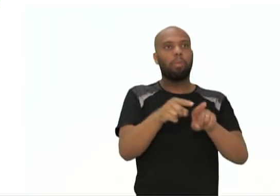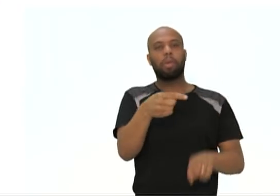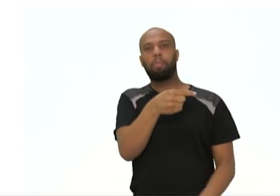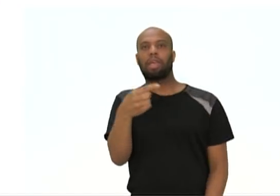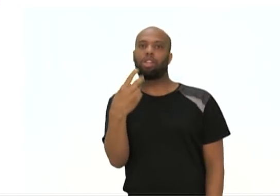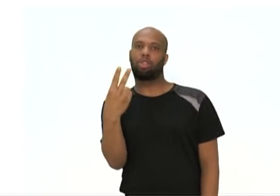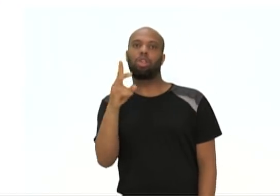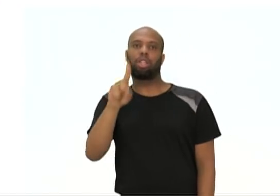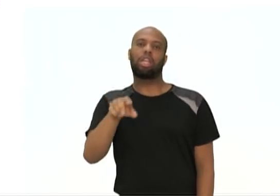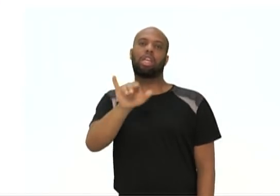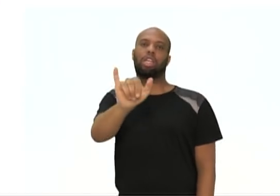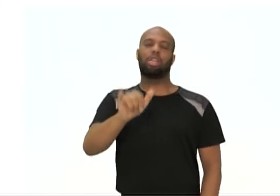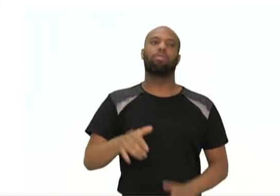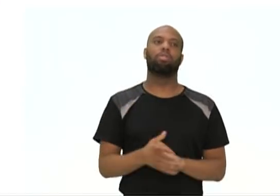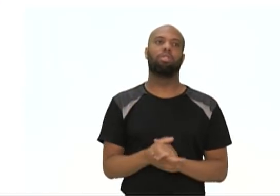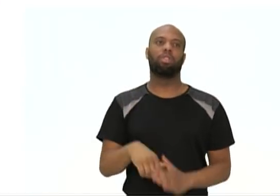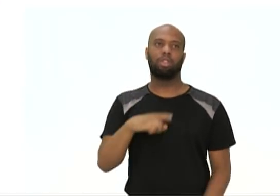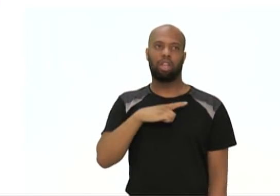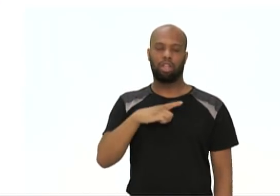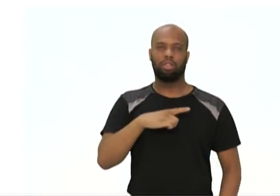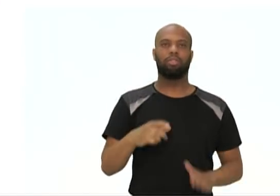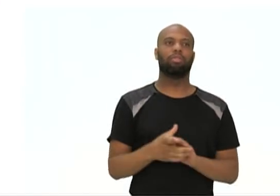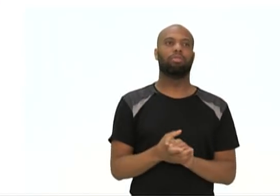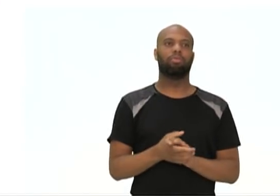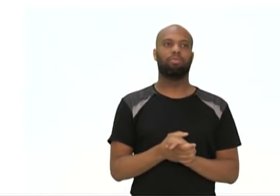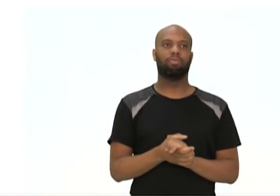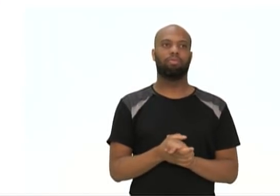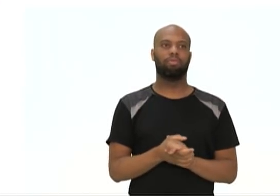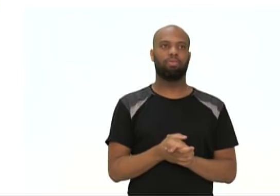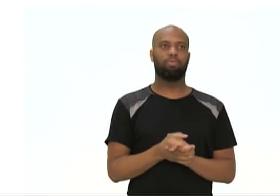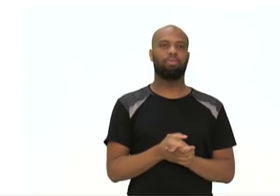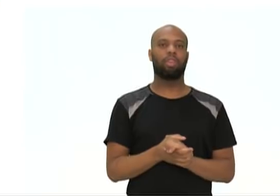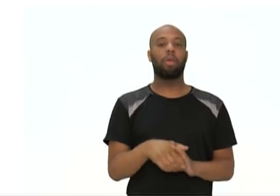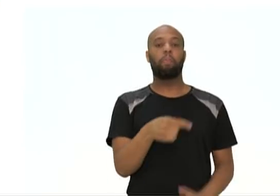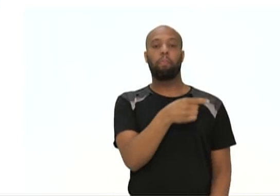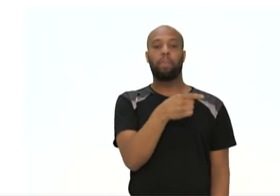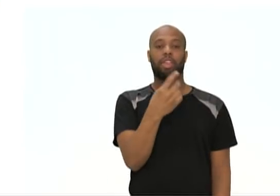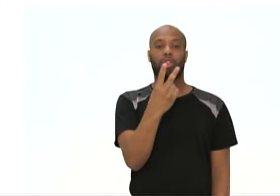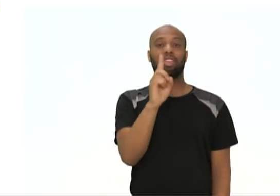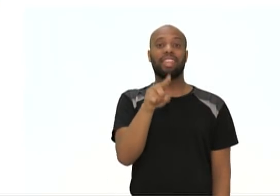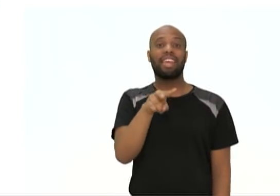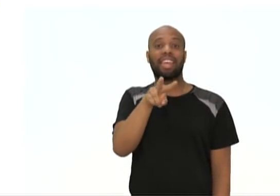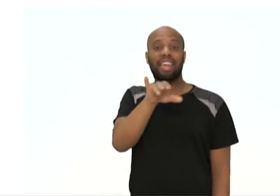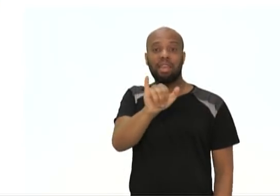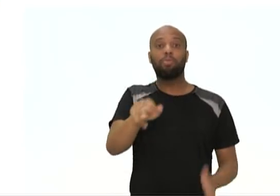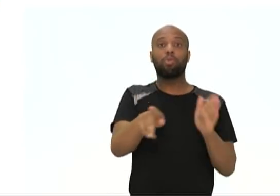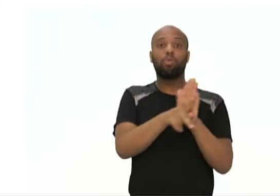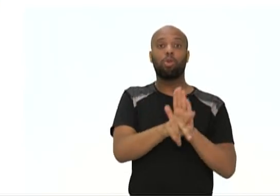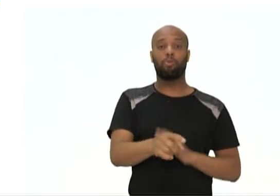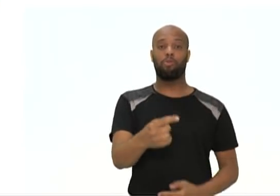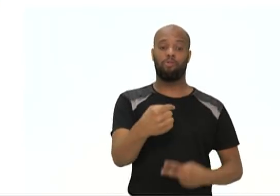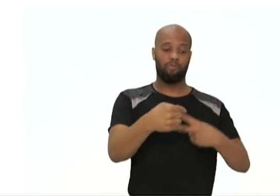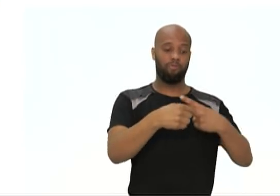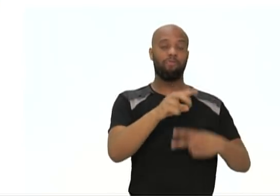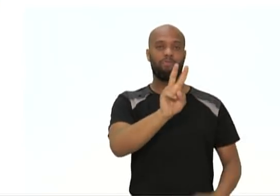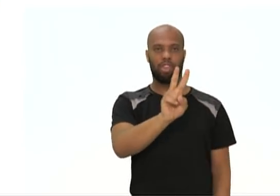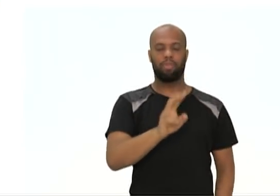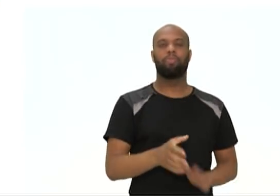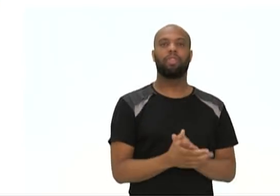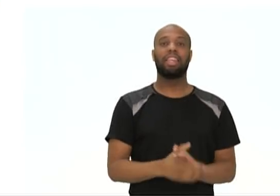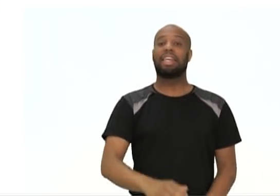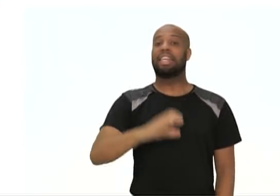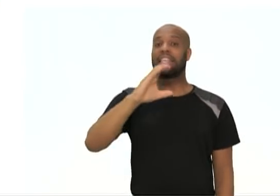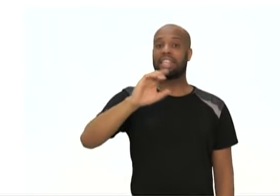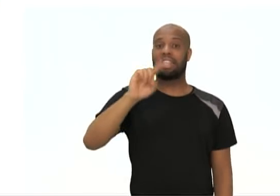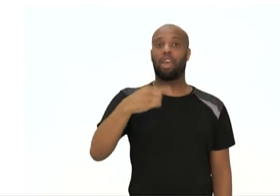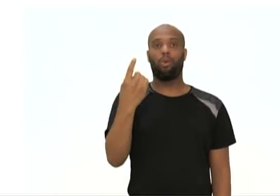aqui, ó, 1 para x menos 2. Para y, está aqui, ó, 1, 2, desci menos 2. O c vale